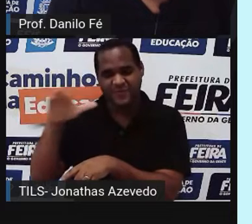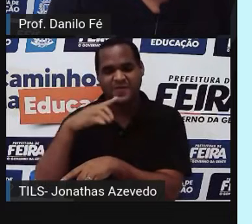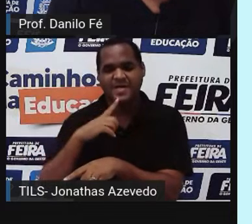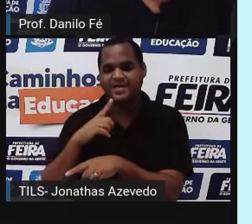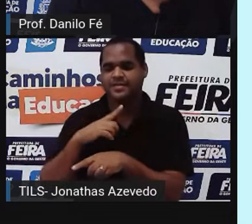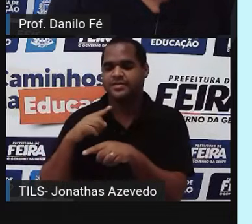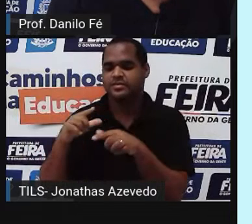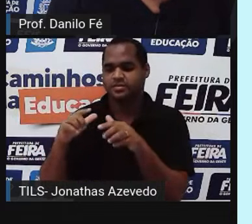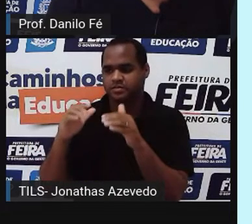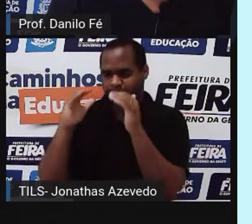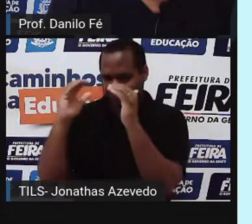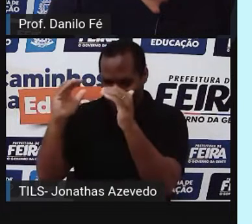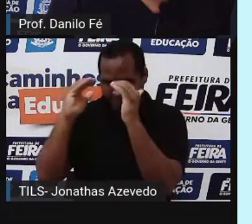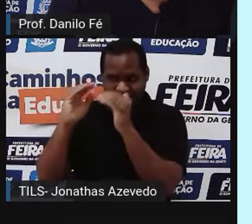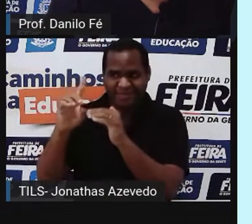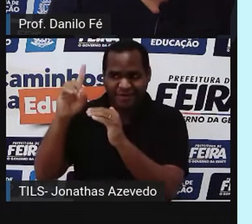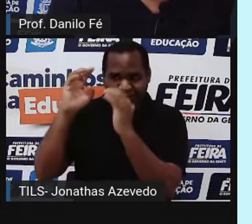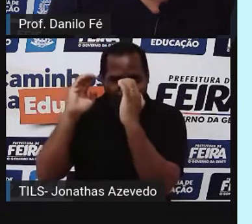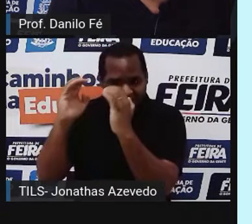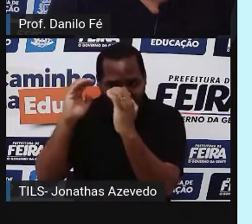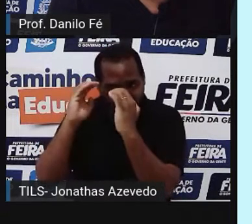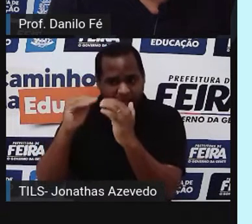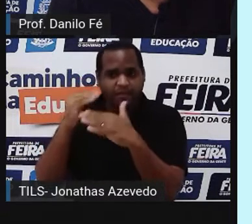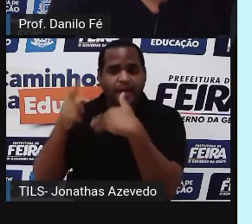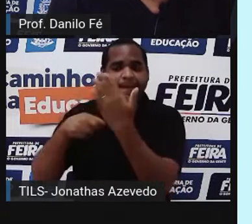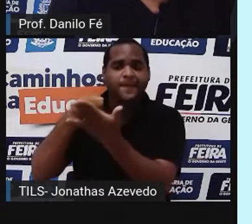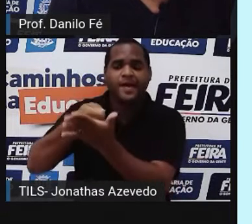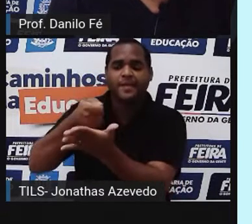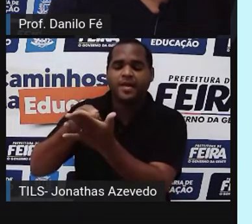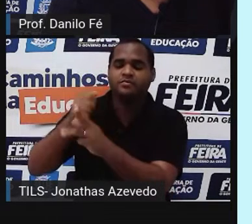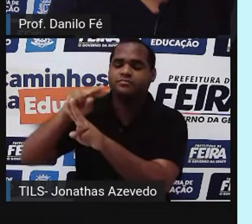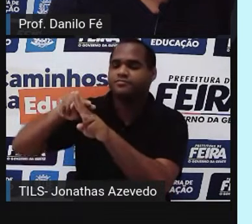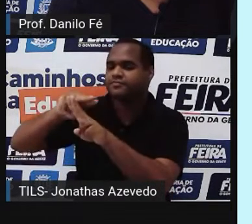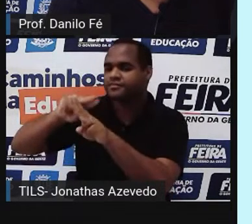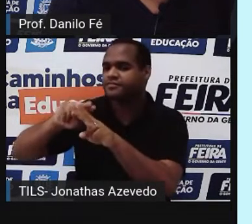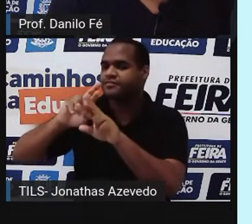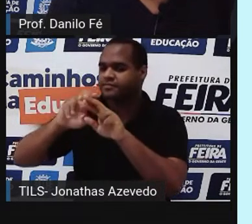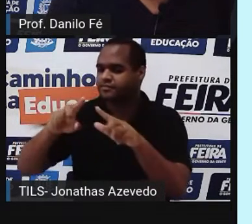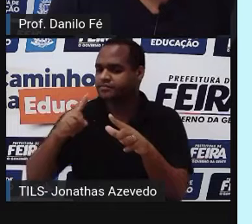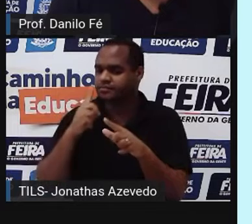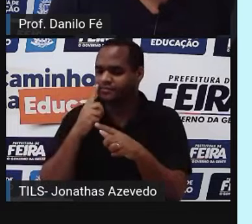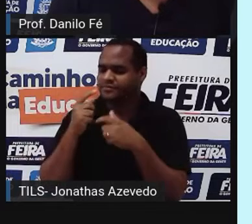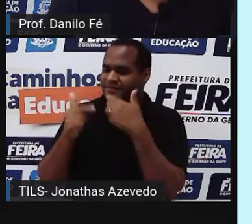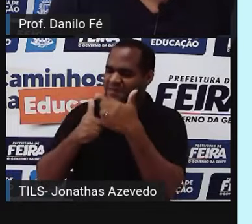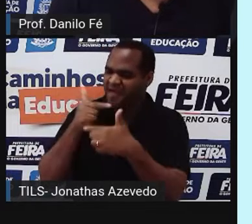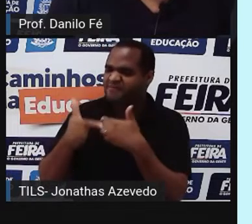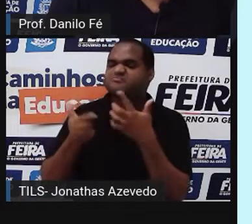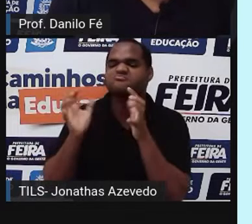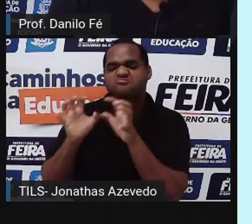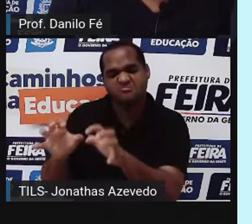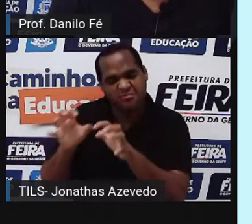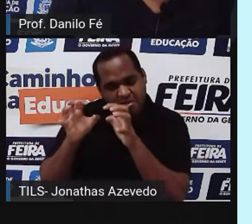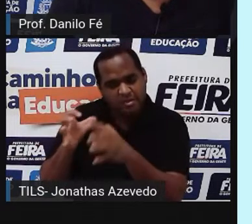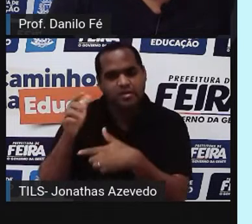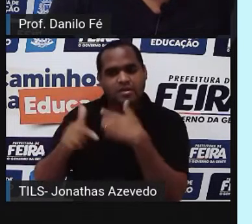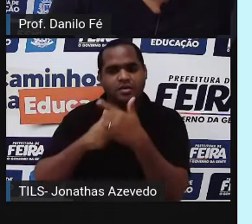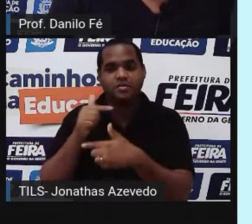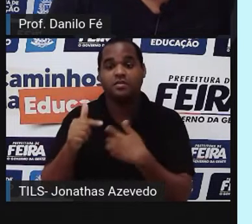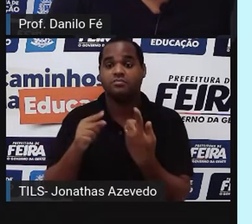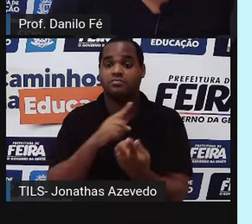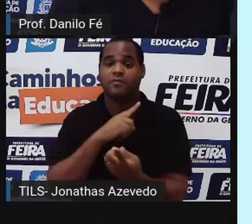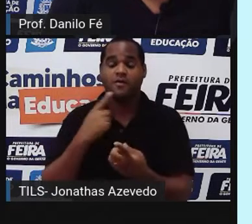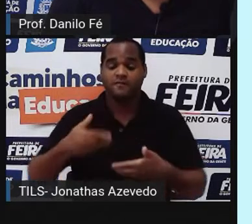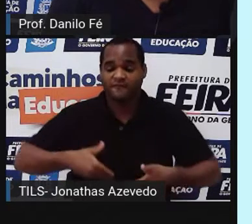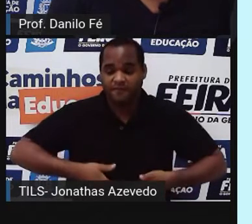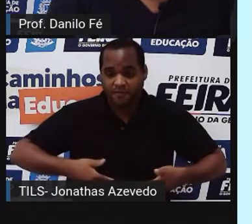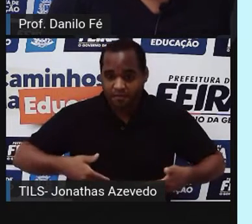presos, sendo obrigados a se submeter a trabalhos forçados até morrerem de